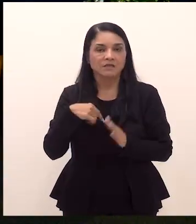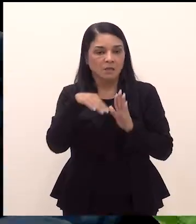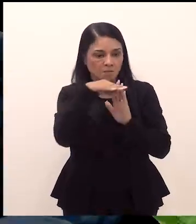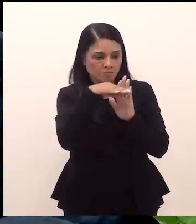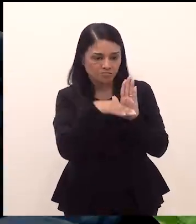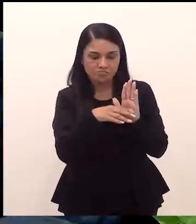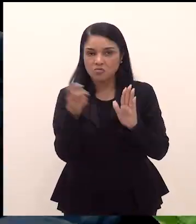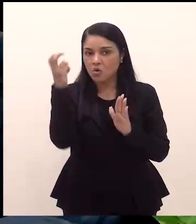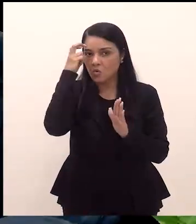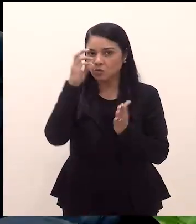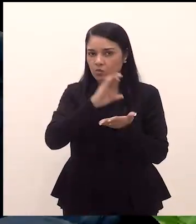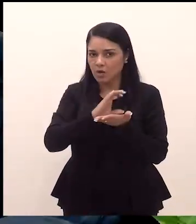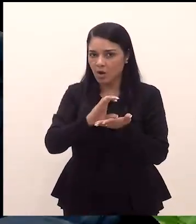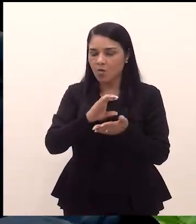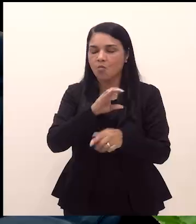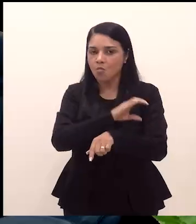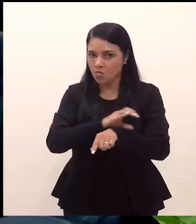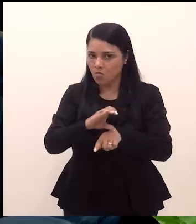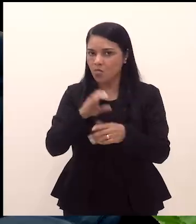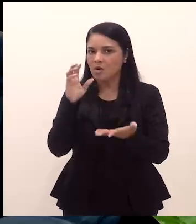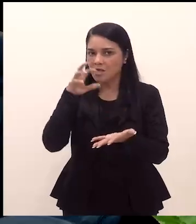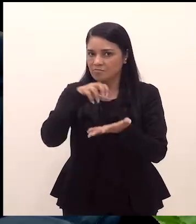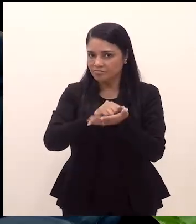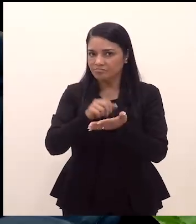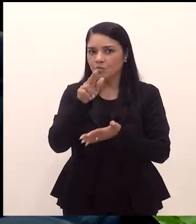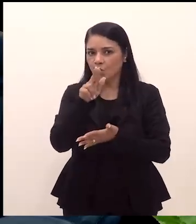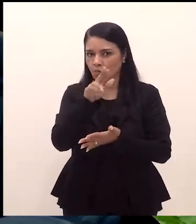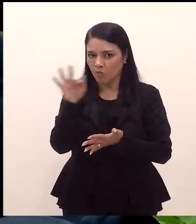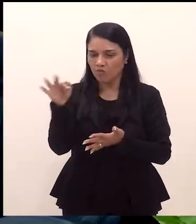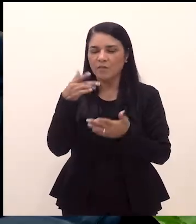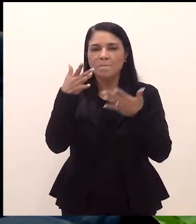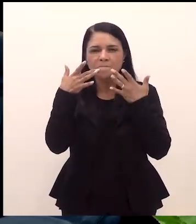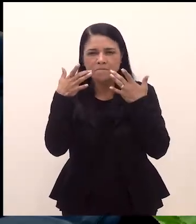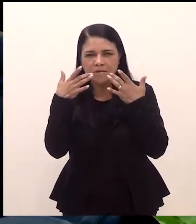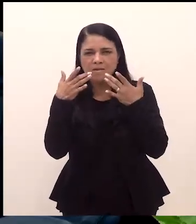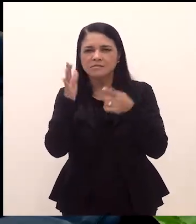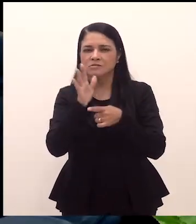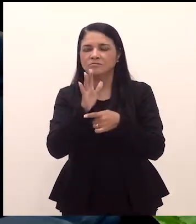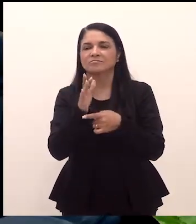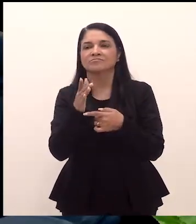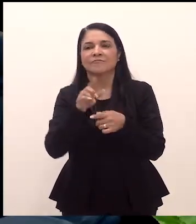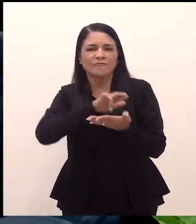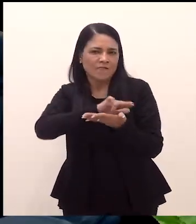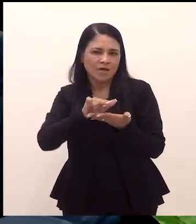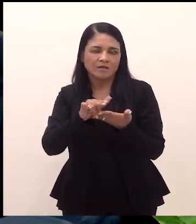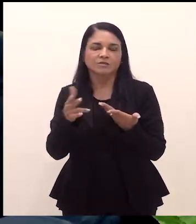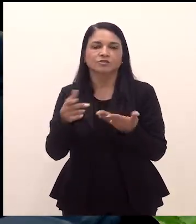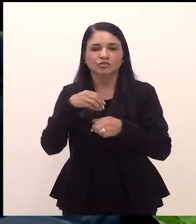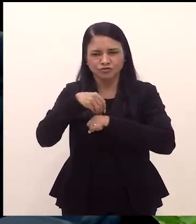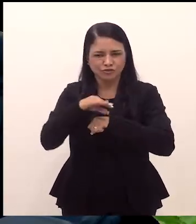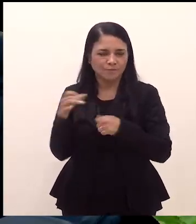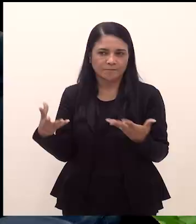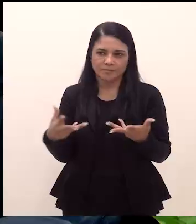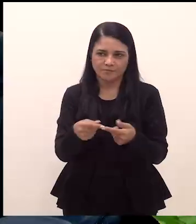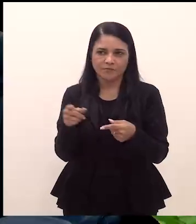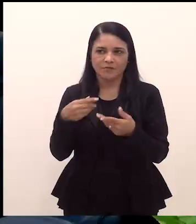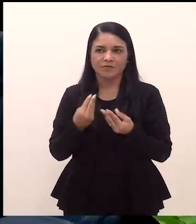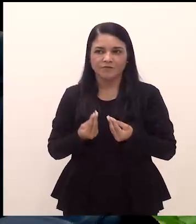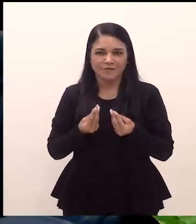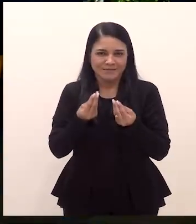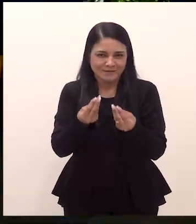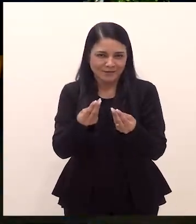registrar que a UF tem uma programação cultural maravilhosa, eu divulgo muito aqui, muitas peças de teatro, é uma excelente dica. E agora a gente